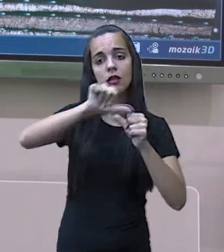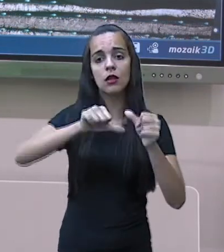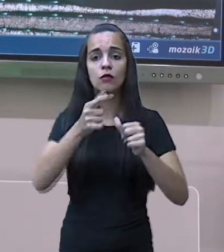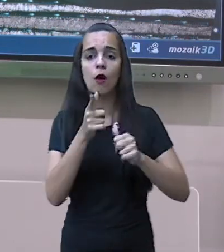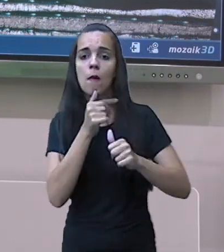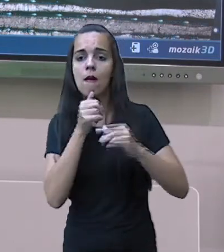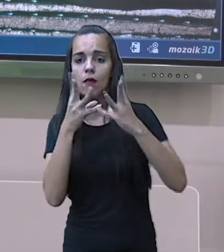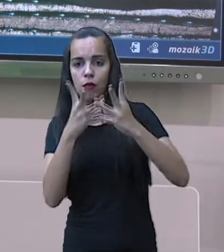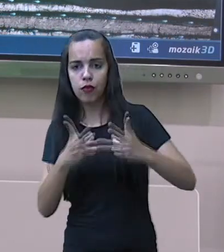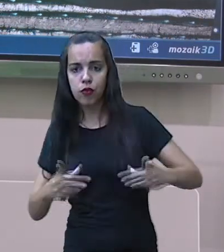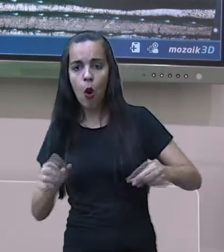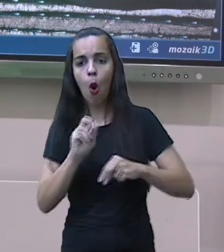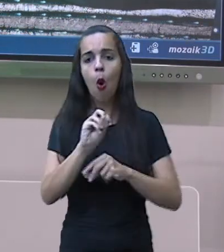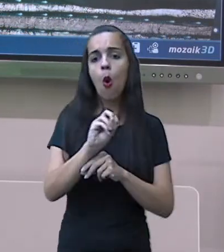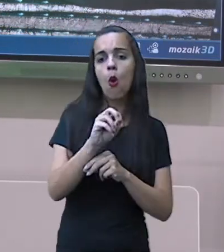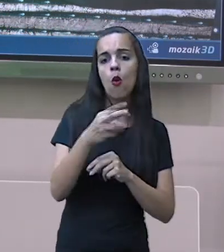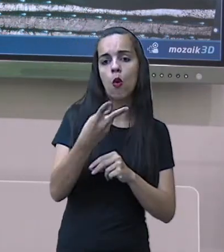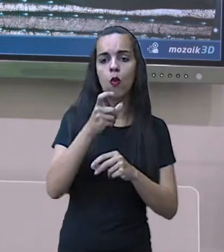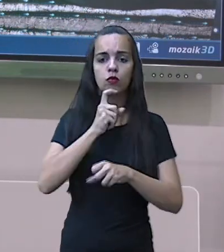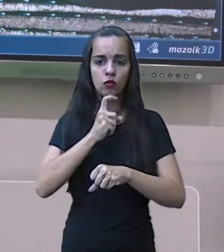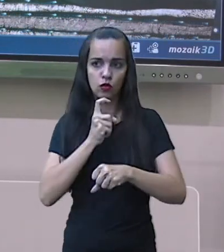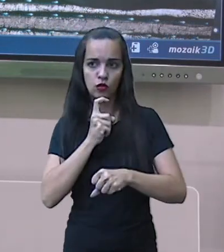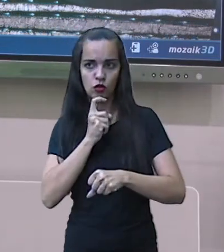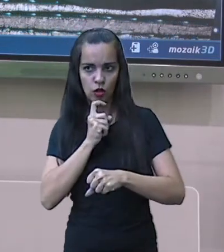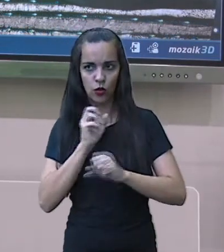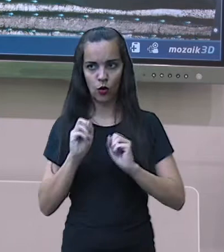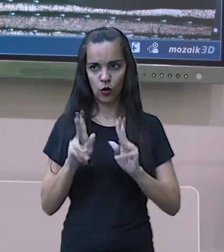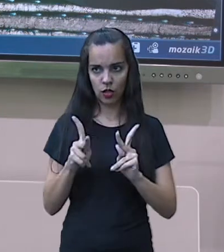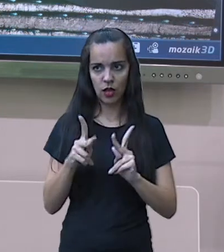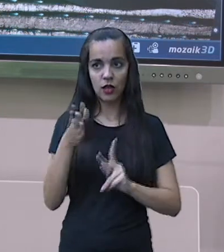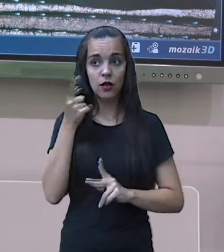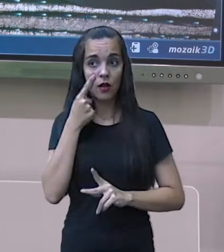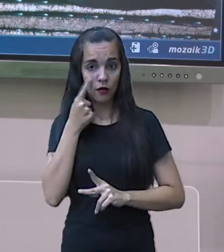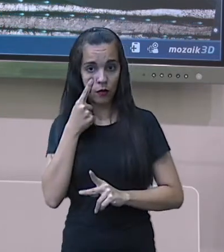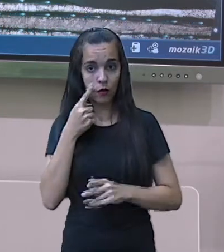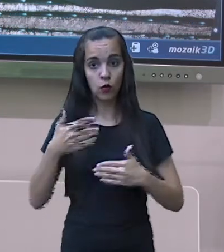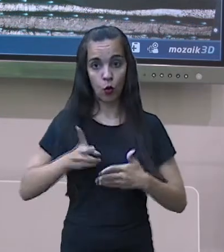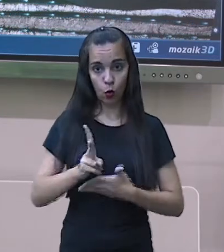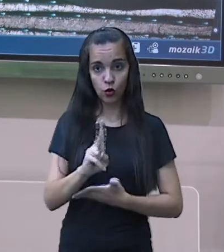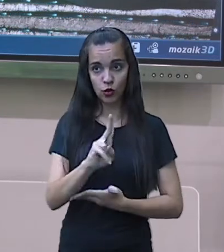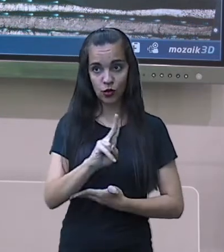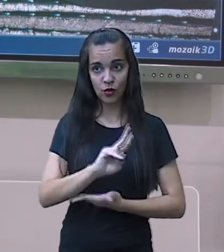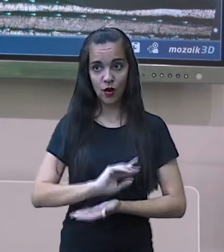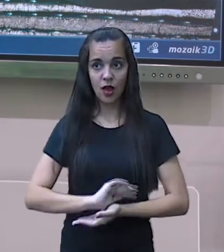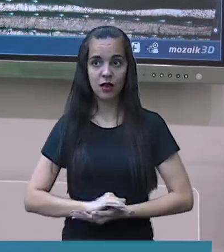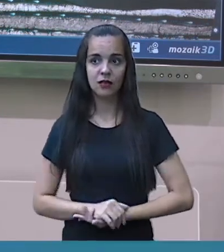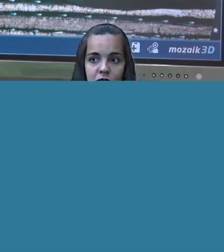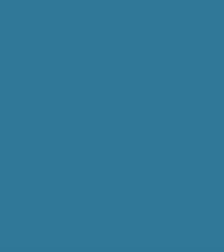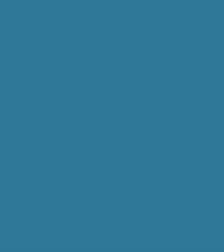da água. E aí, gostaram? Vamos dar continuidade à nossa aula, então.